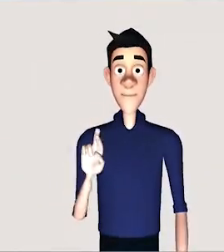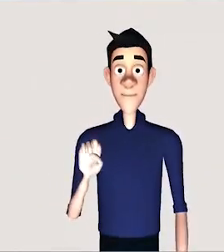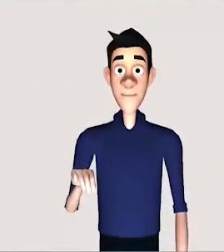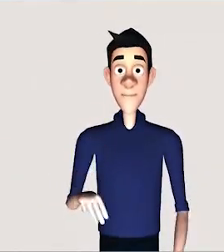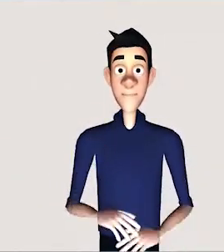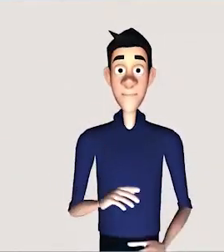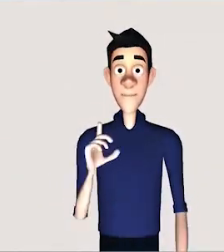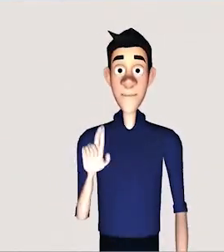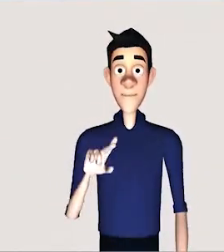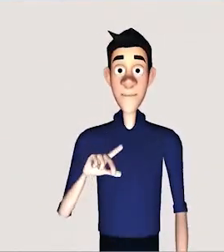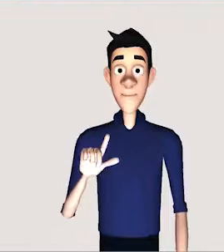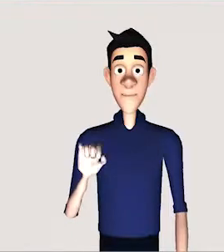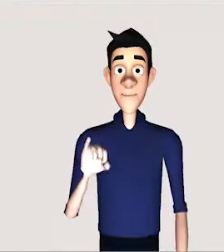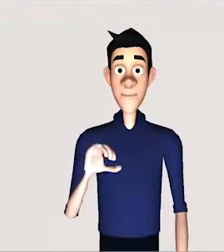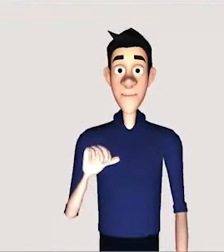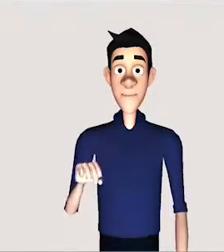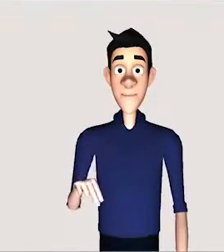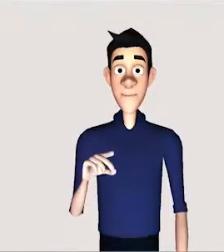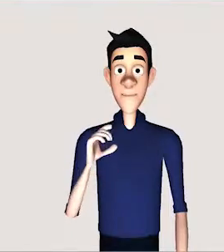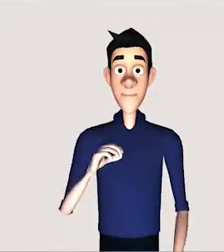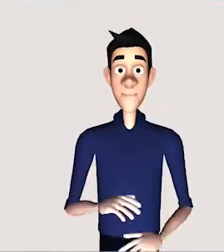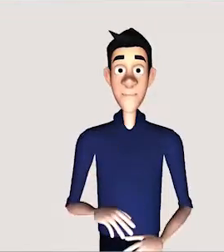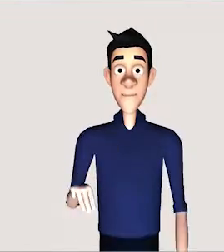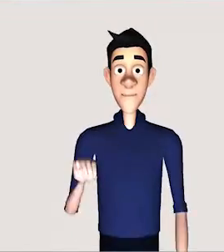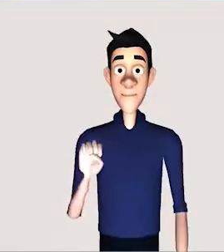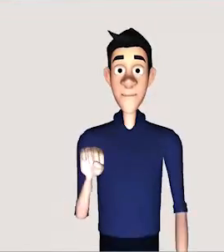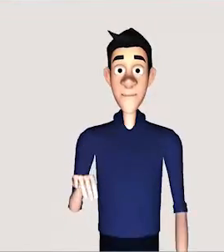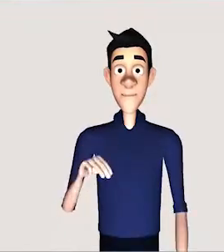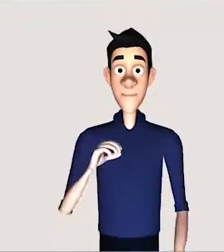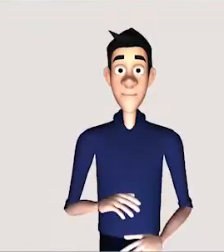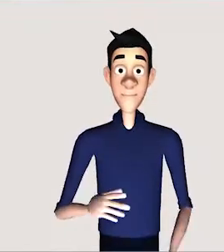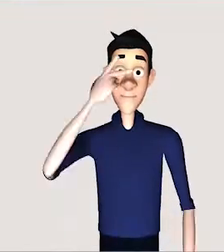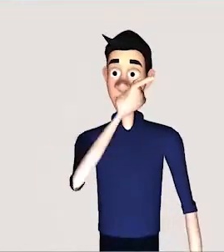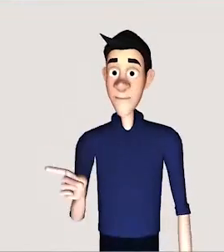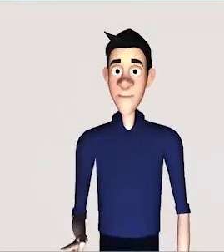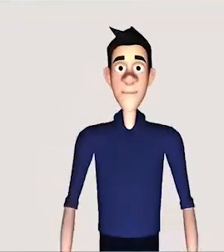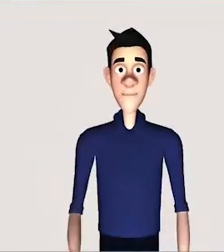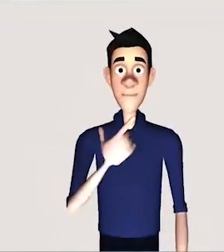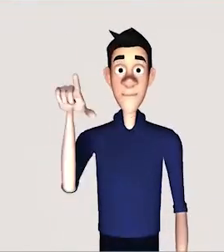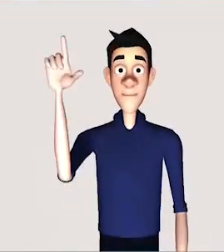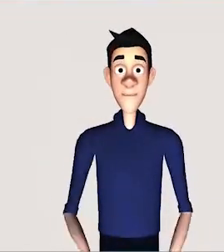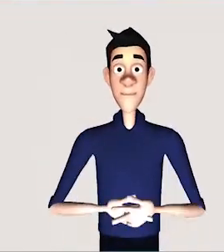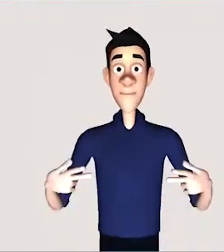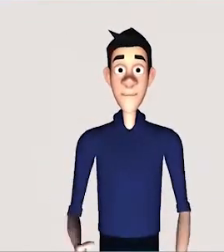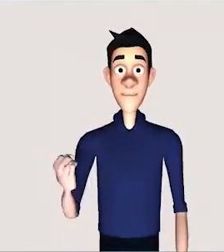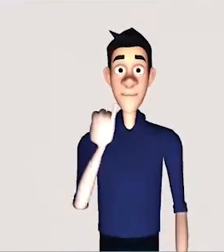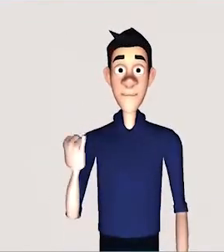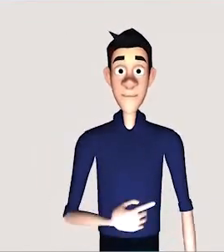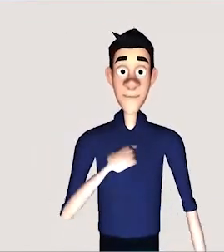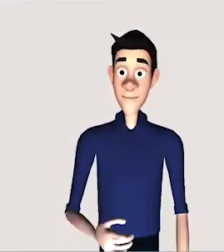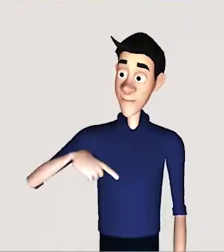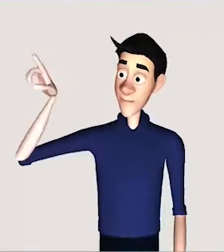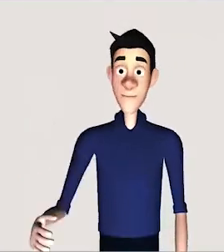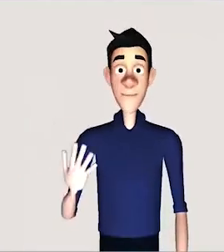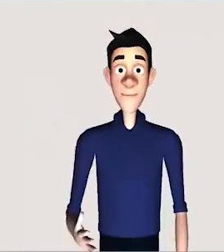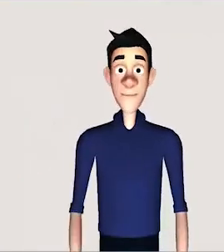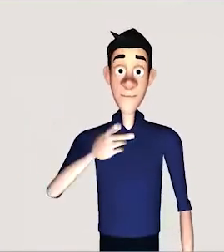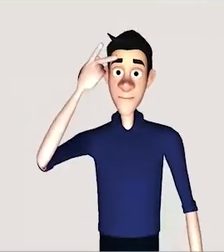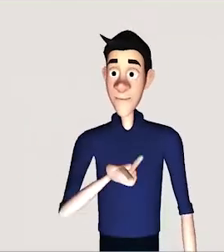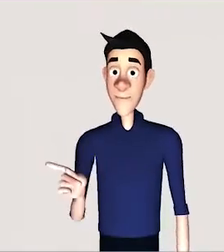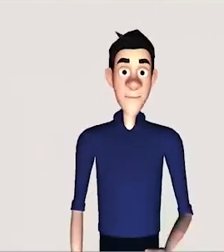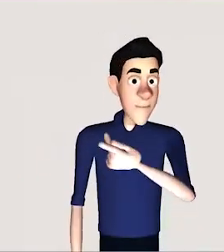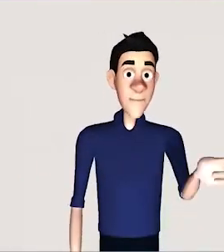visita, porque o visitante, na verdade, eu vou contar o frequentador ou a